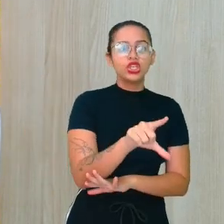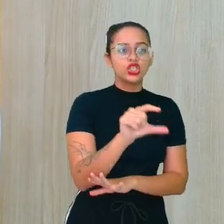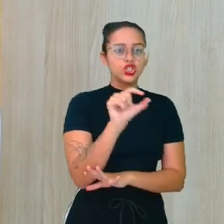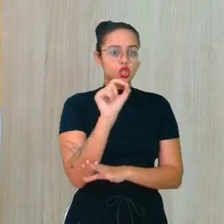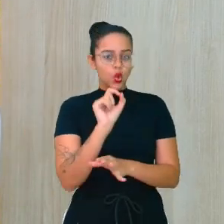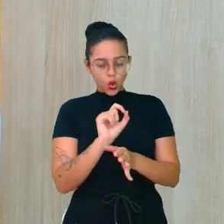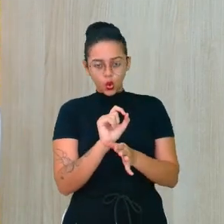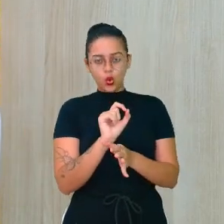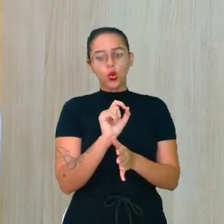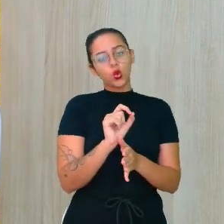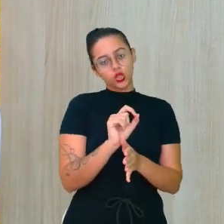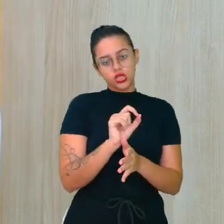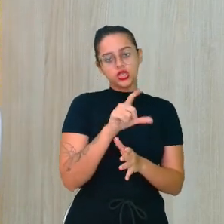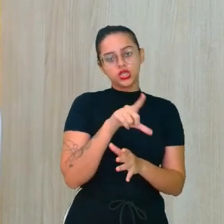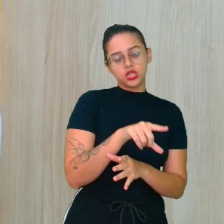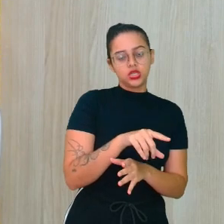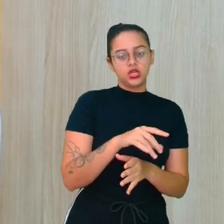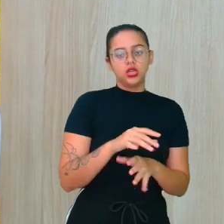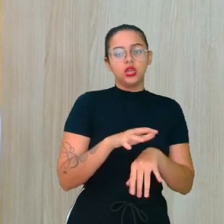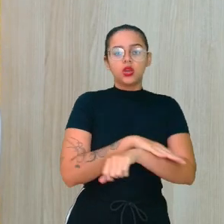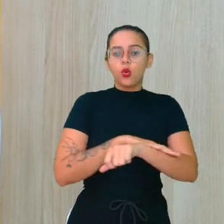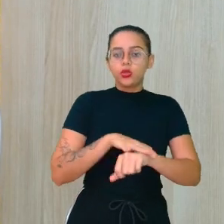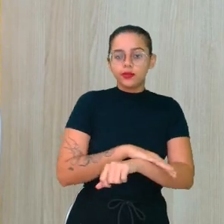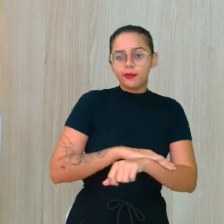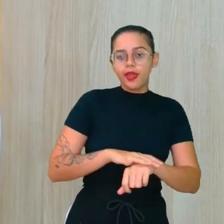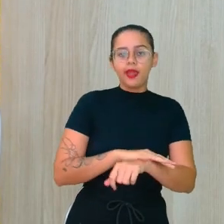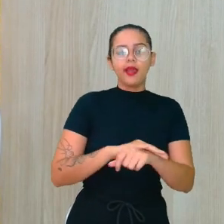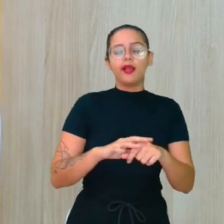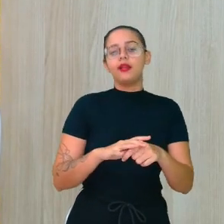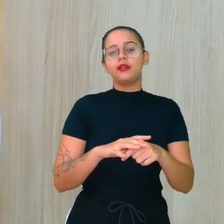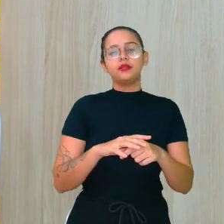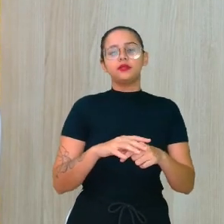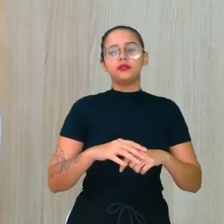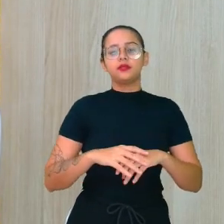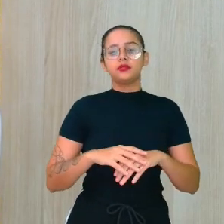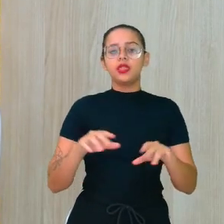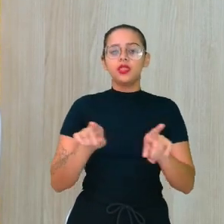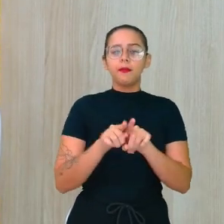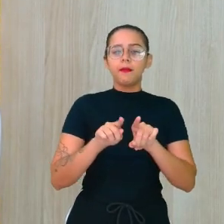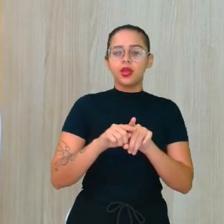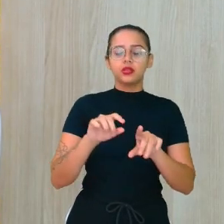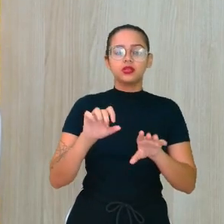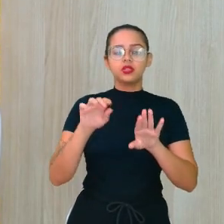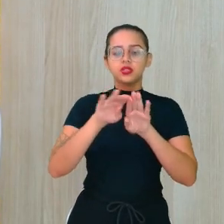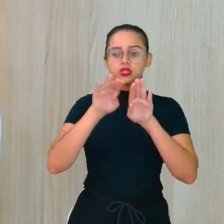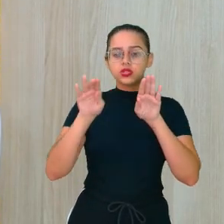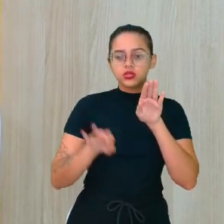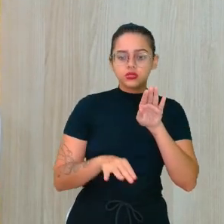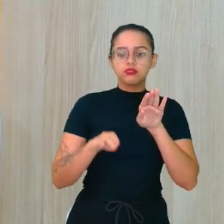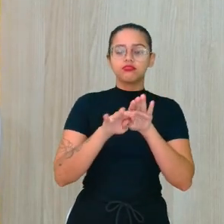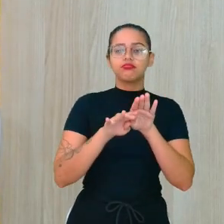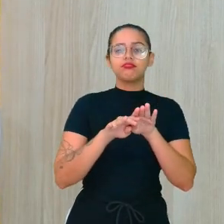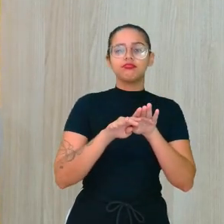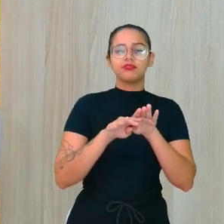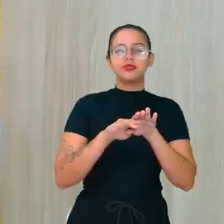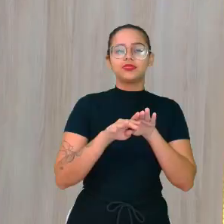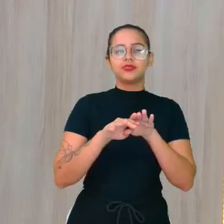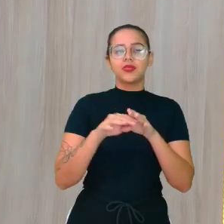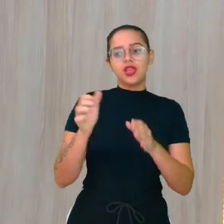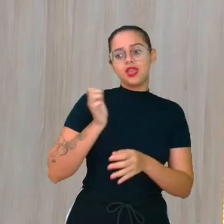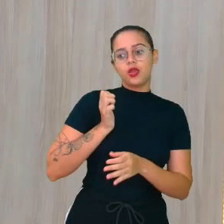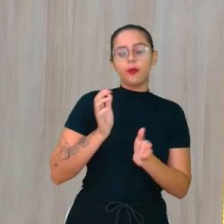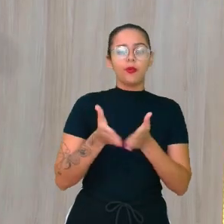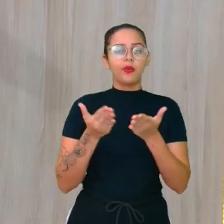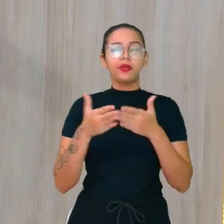orientação sexual, cor de pele, nível social, tá? Então, ó, tá vendo que é história? Ah, gente,